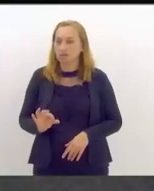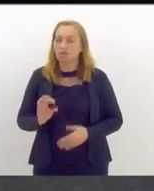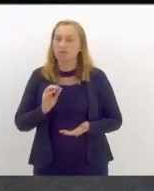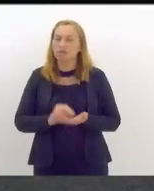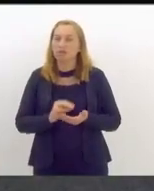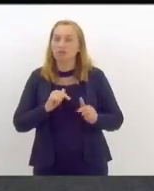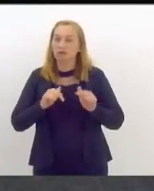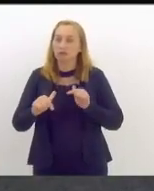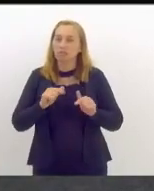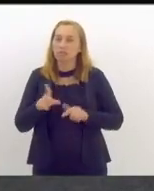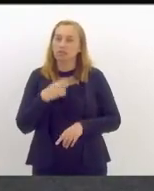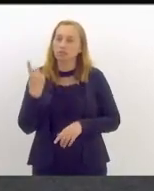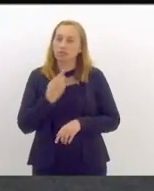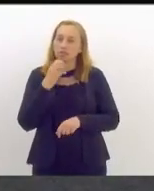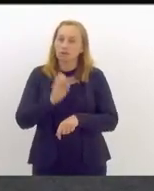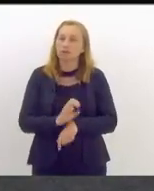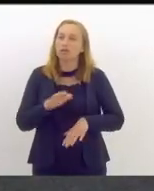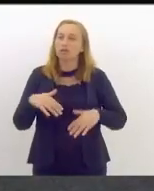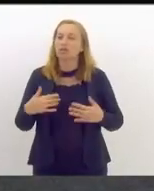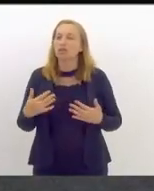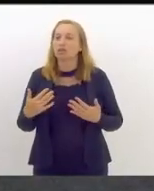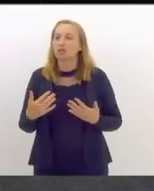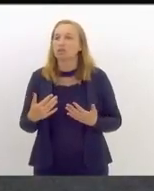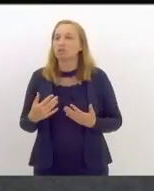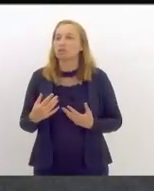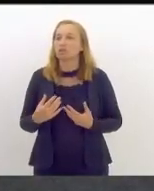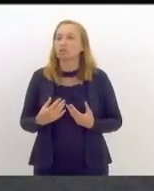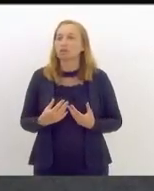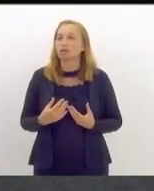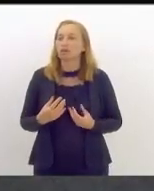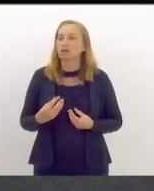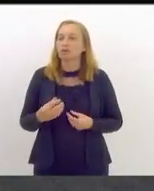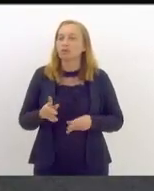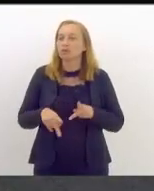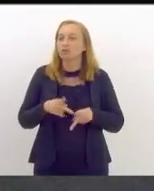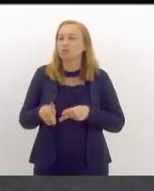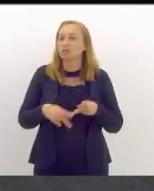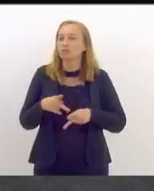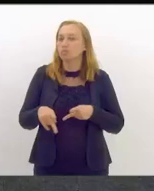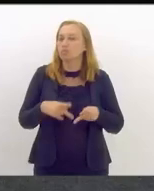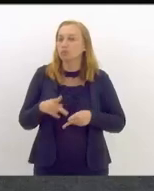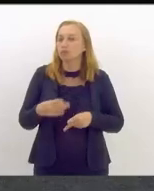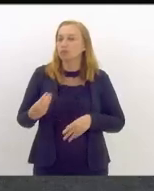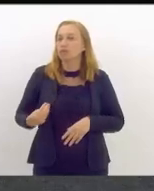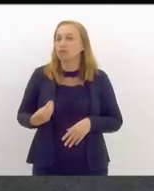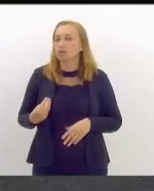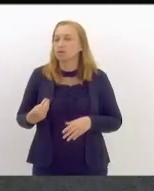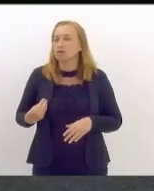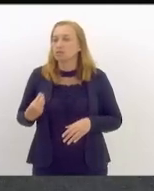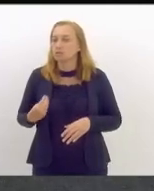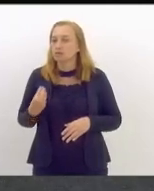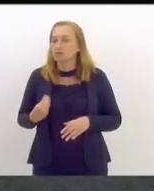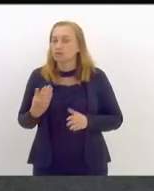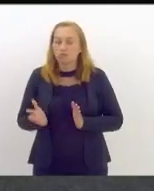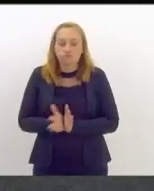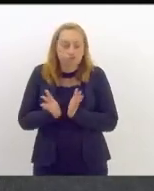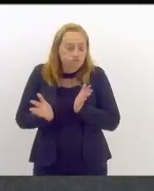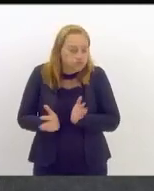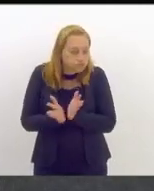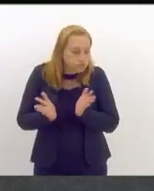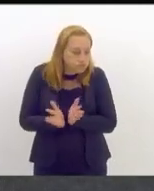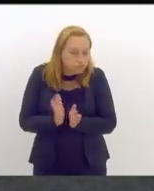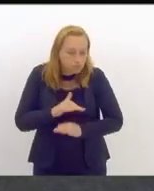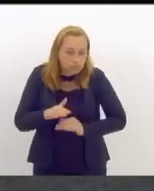desemprego aqui no nosso estado bem como a população em situação de miséria e fome absoluta